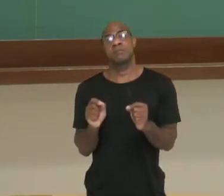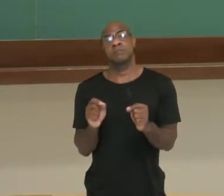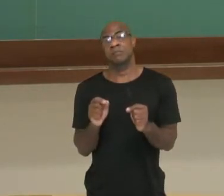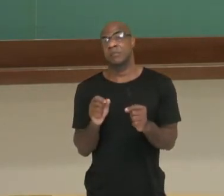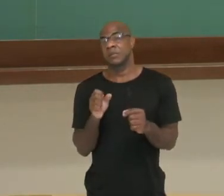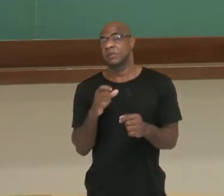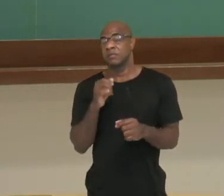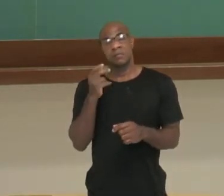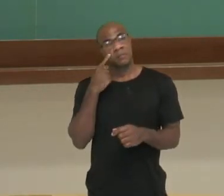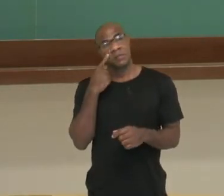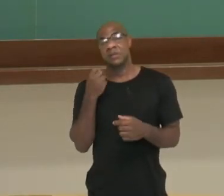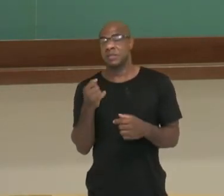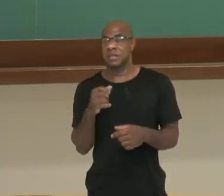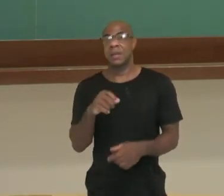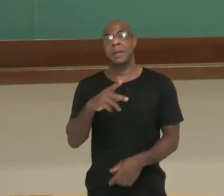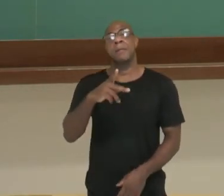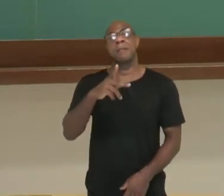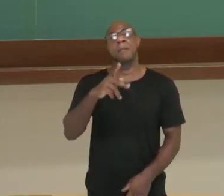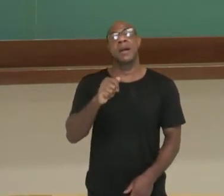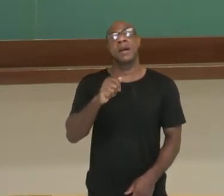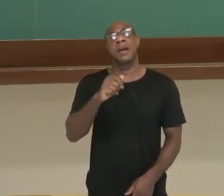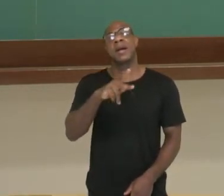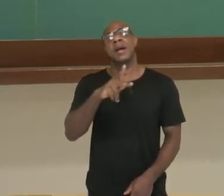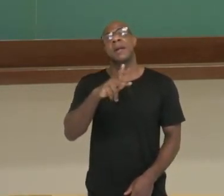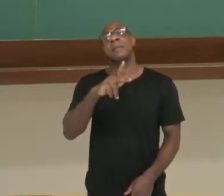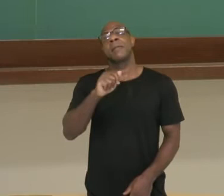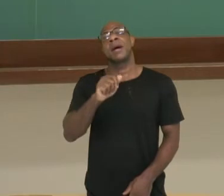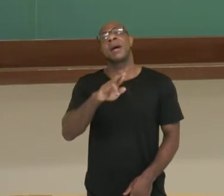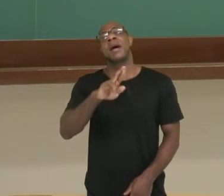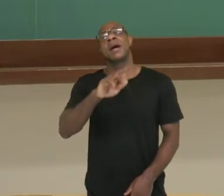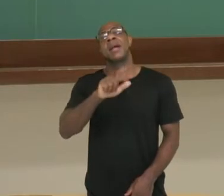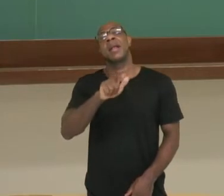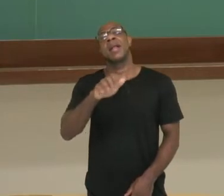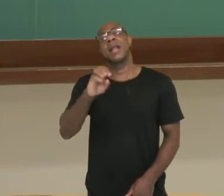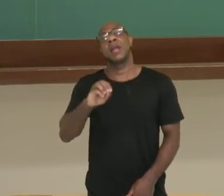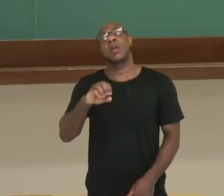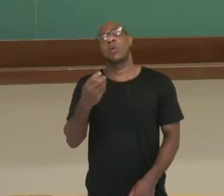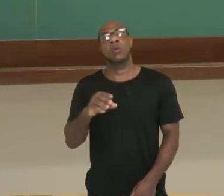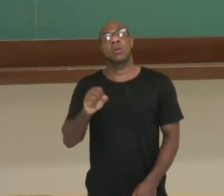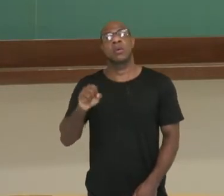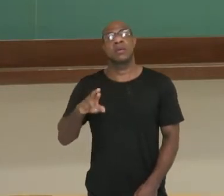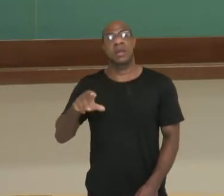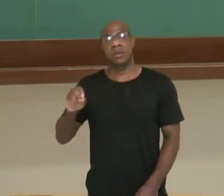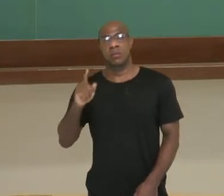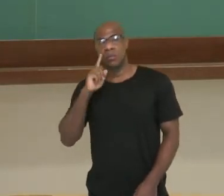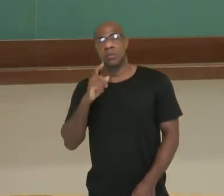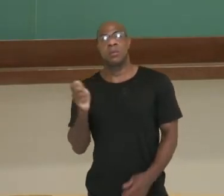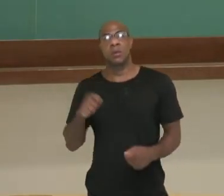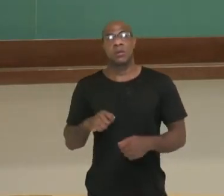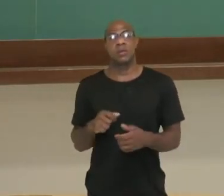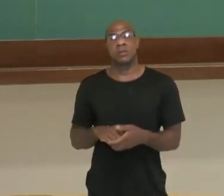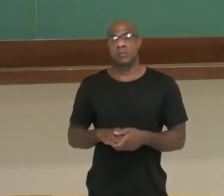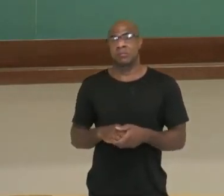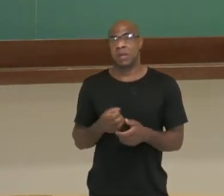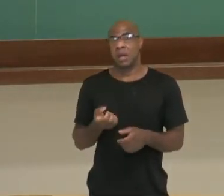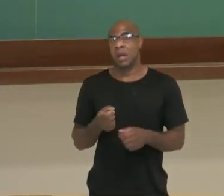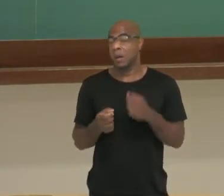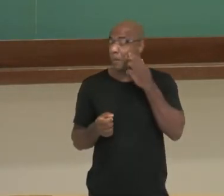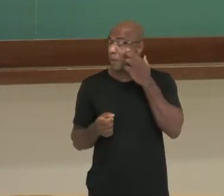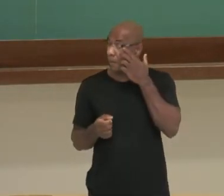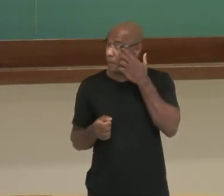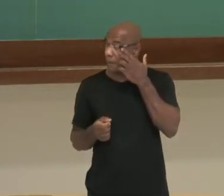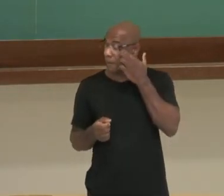série ou paralelo. Eu vou falar daqui a pouquinho, tá? Então é o seguinte, eu posso aumentar a potência,